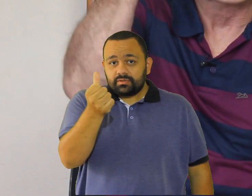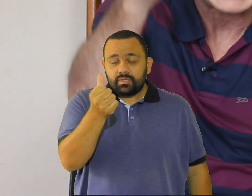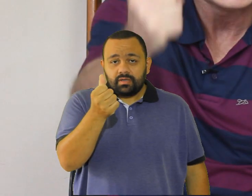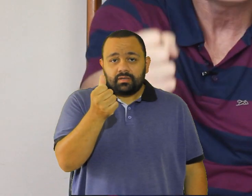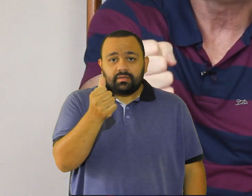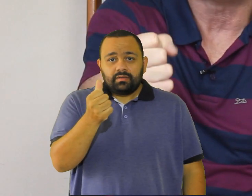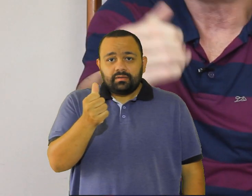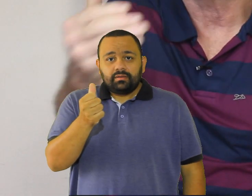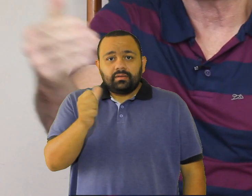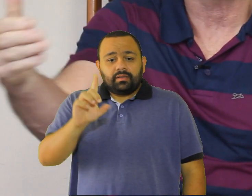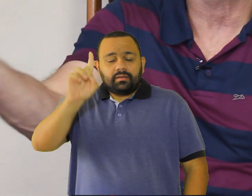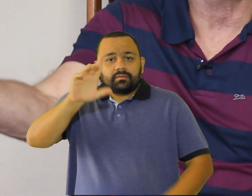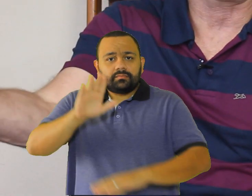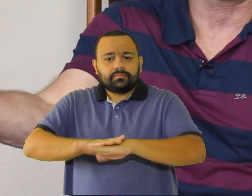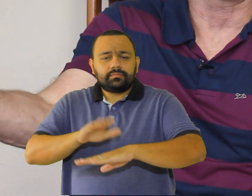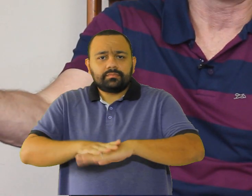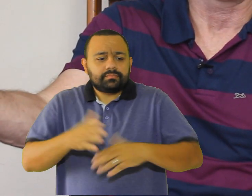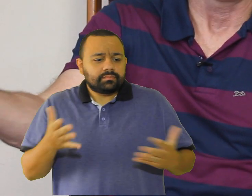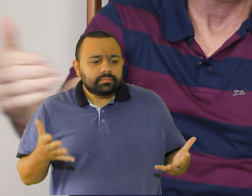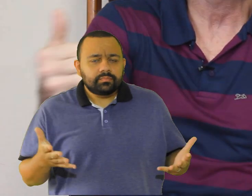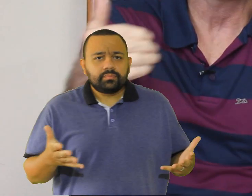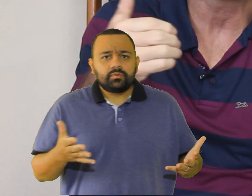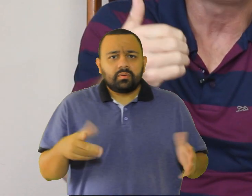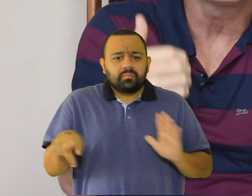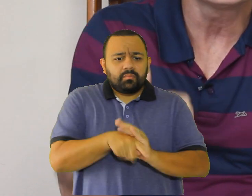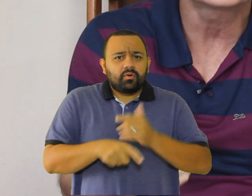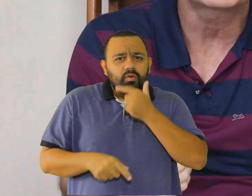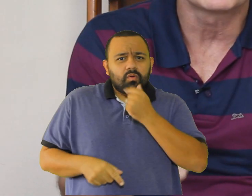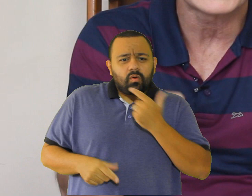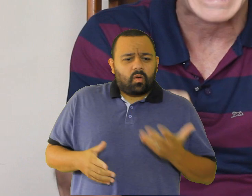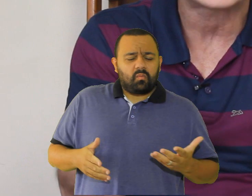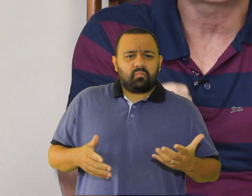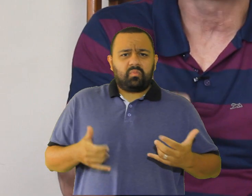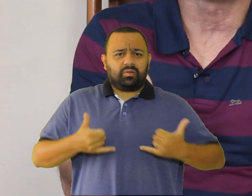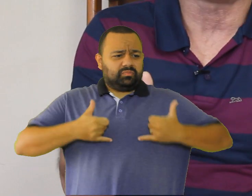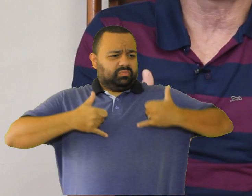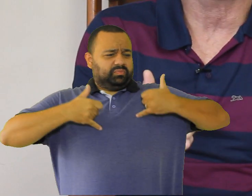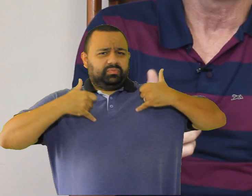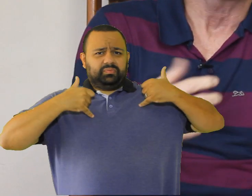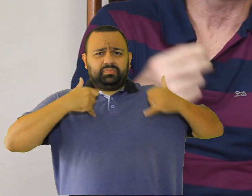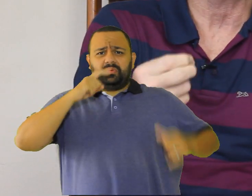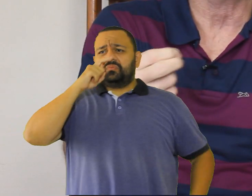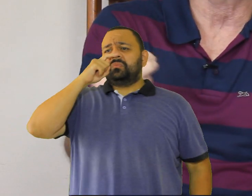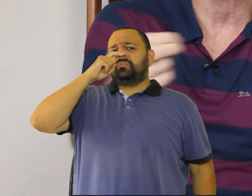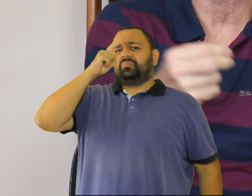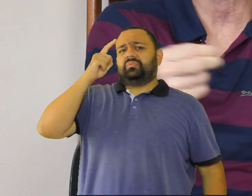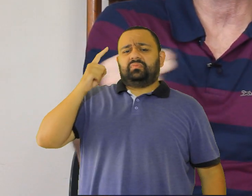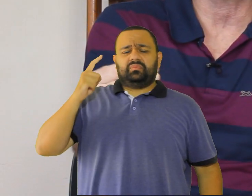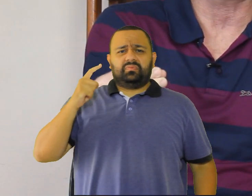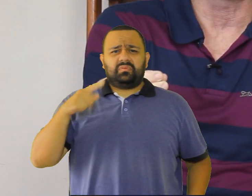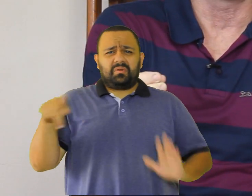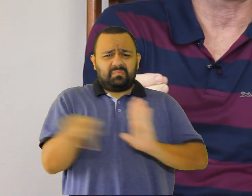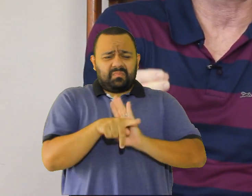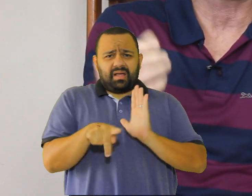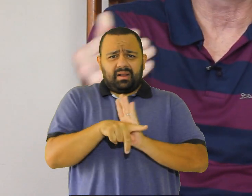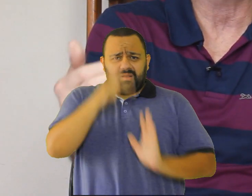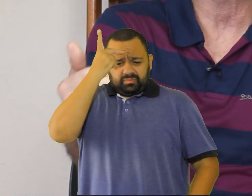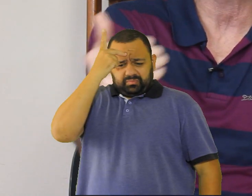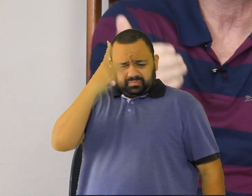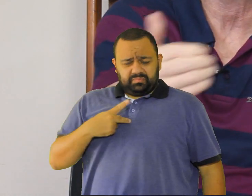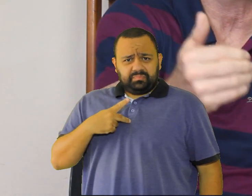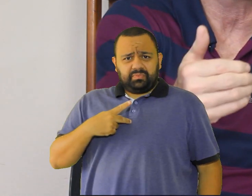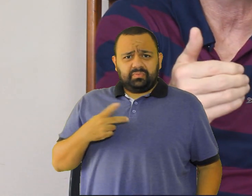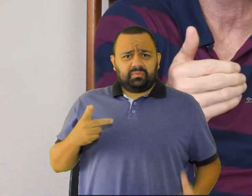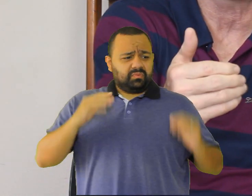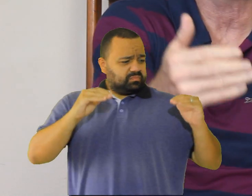Deus carimba o que aconteceu. Esse egoísmo nato do homem é uma forma de lex talionis, a